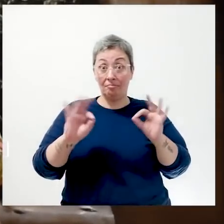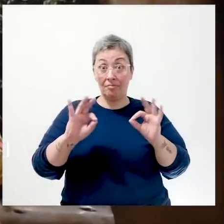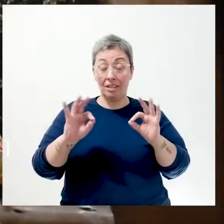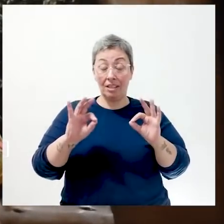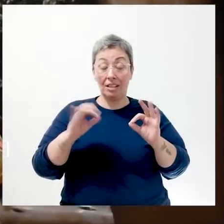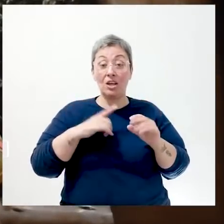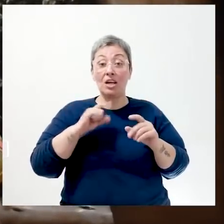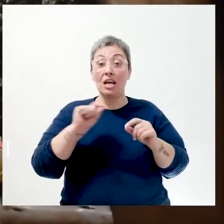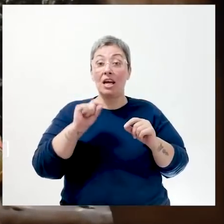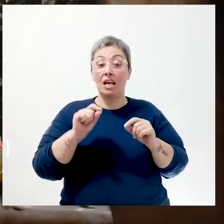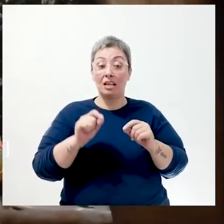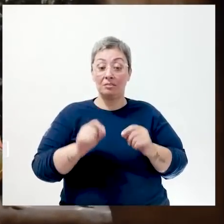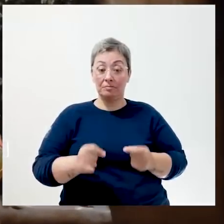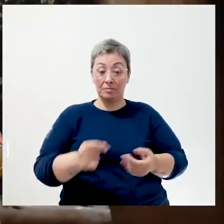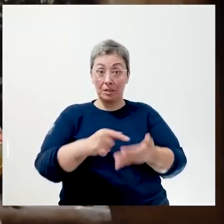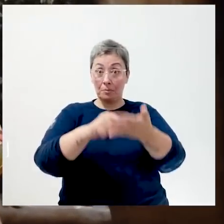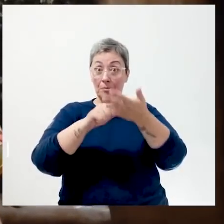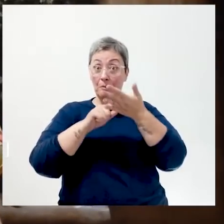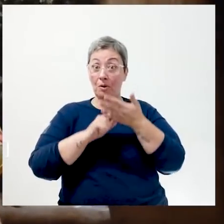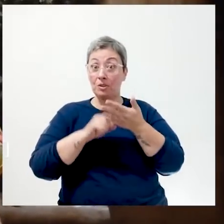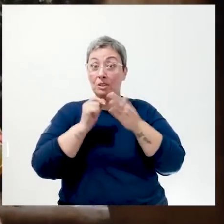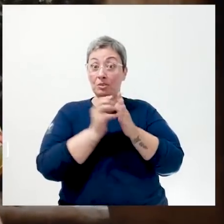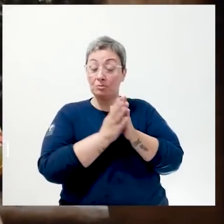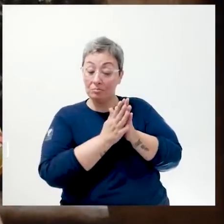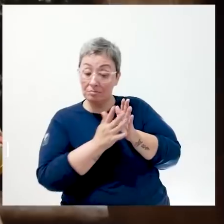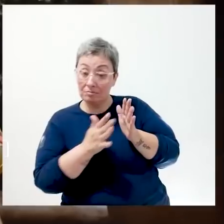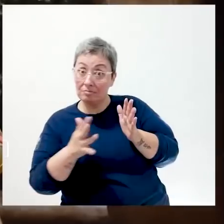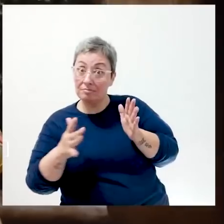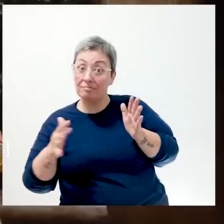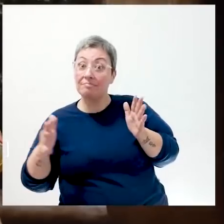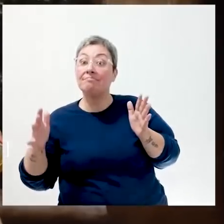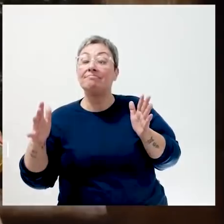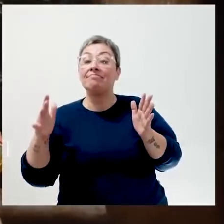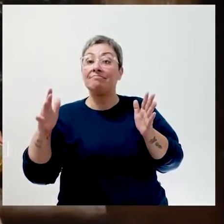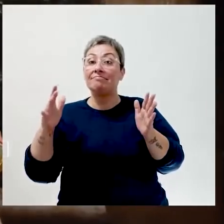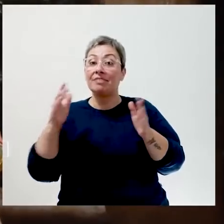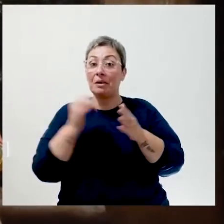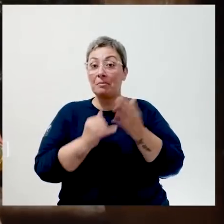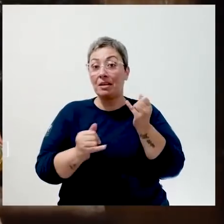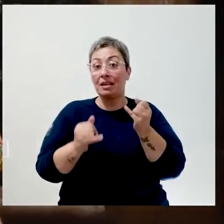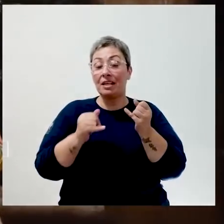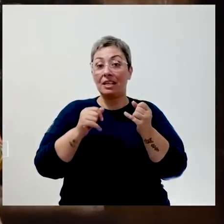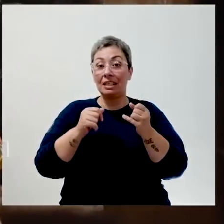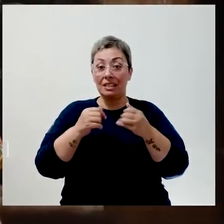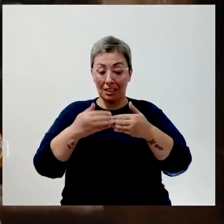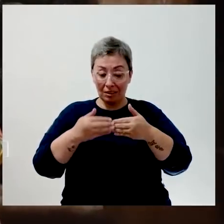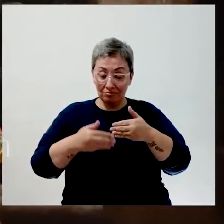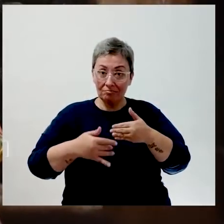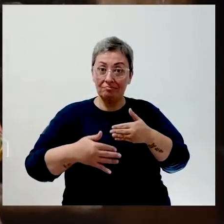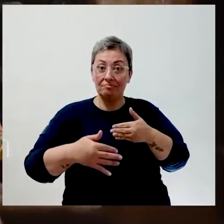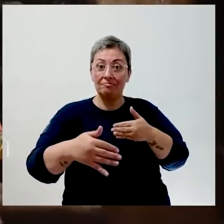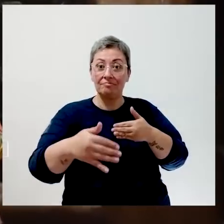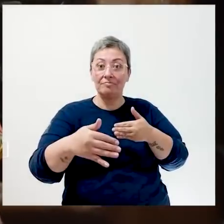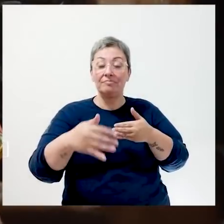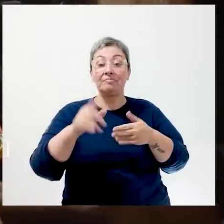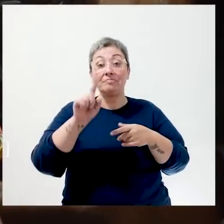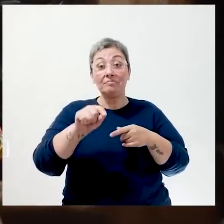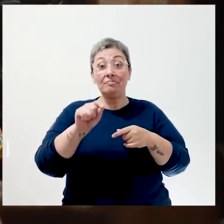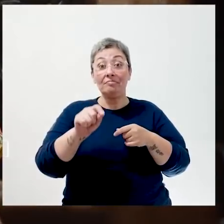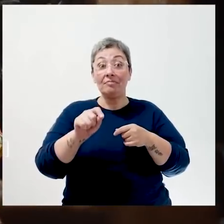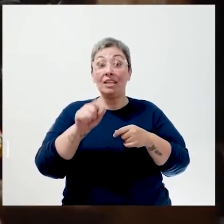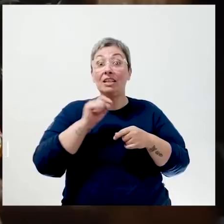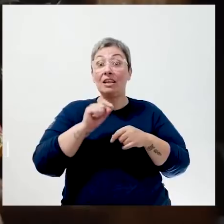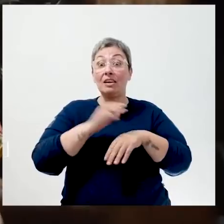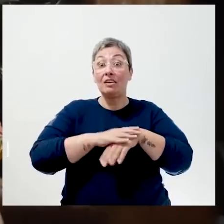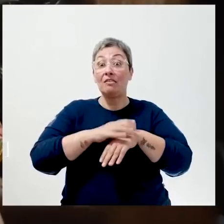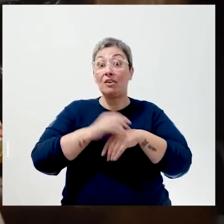se dispõe para a gente, é no meio da travessia. E quem disse